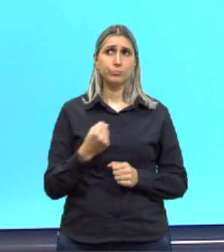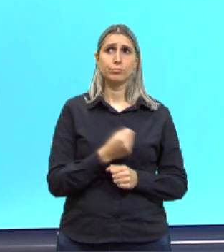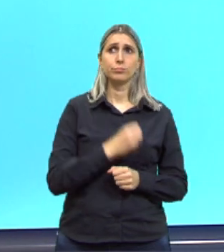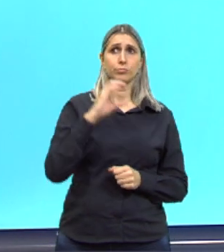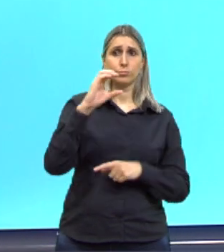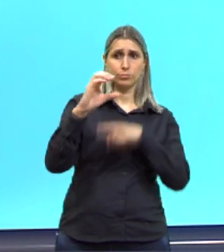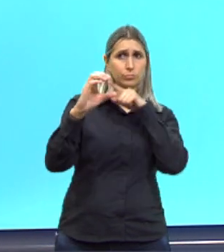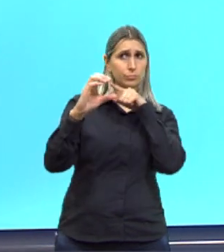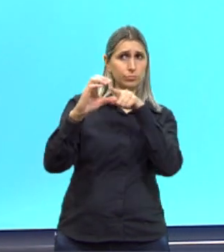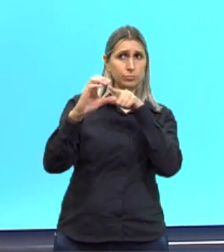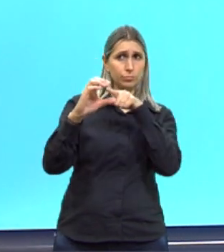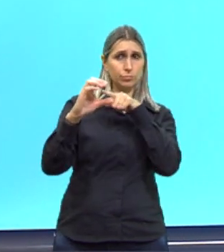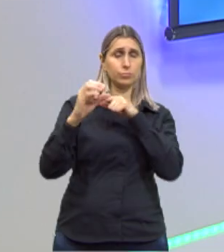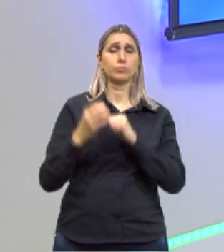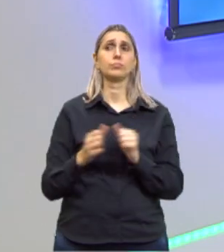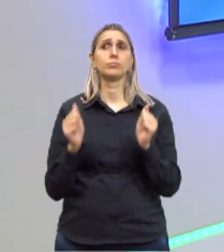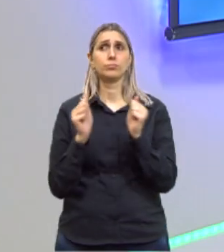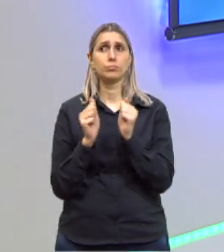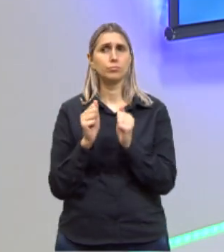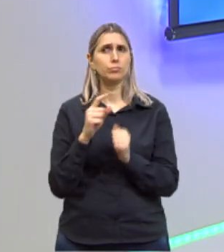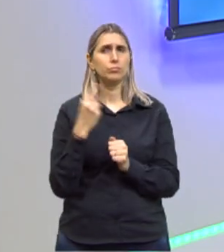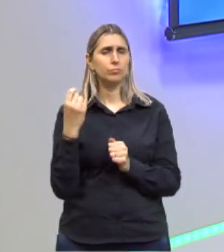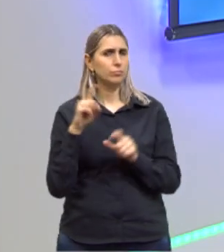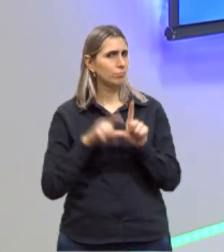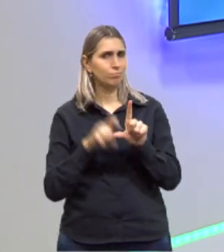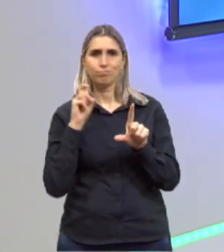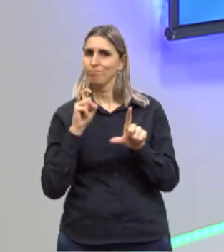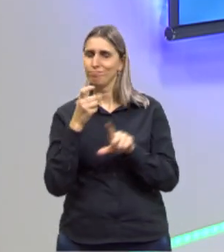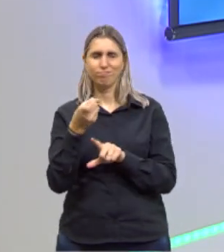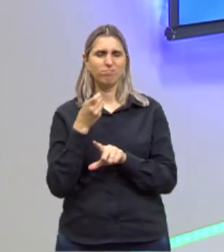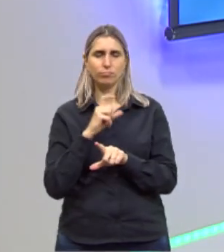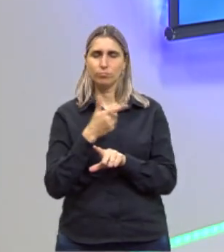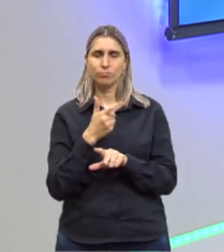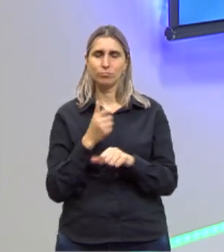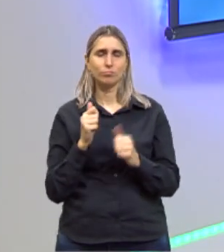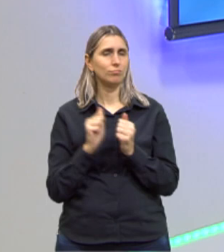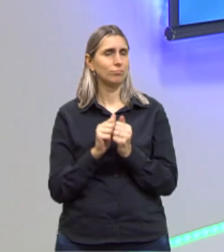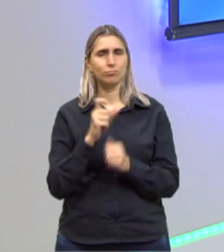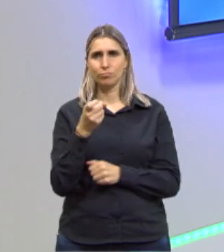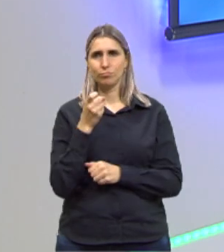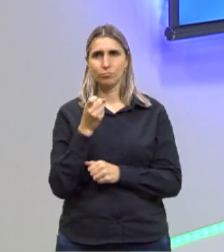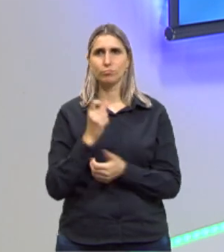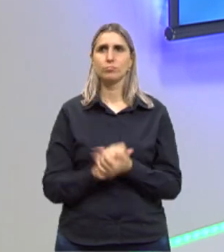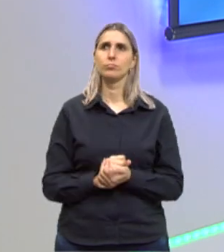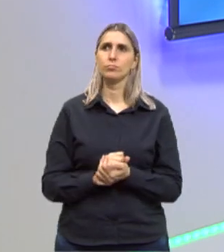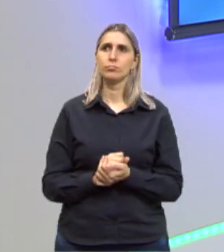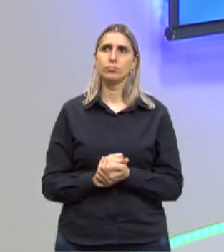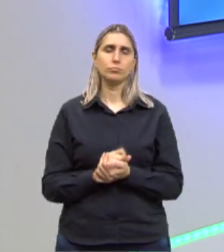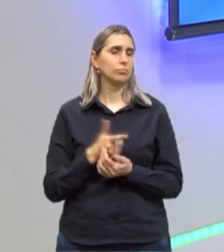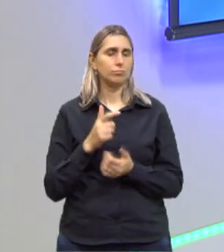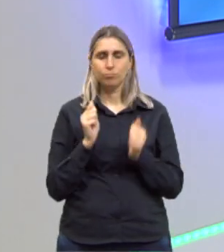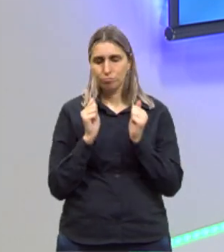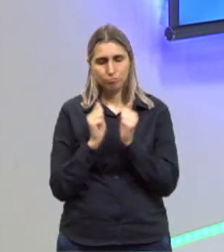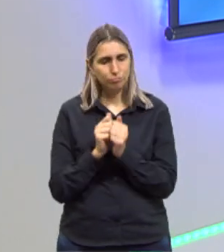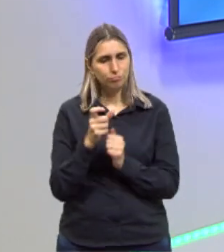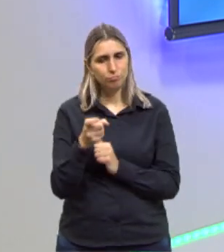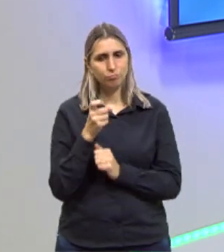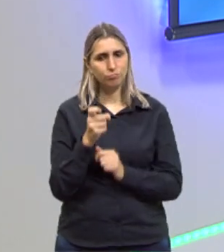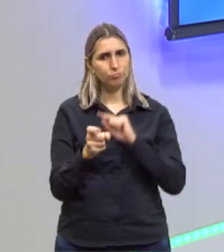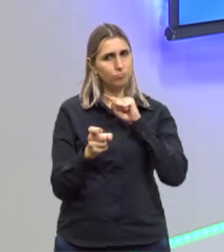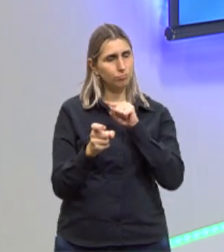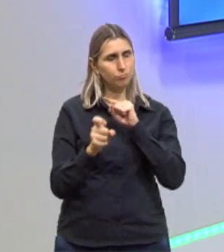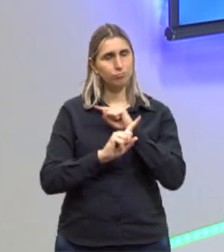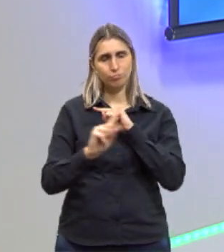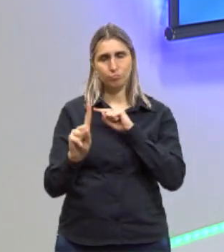coeficiente c? É aquele que é independente do x, ele não depende do x, ou seja, ele não leva o x como